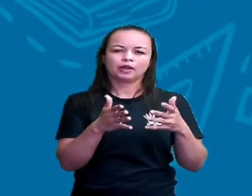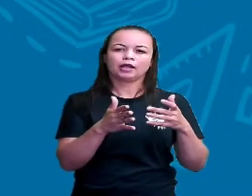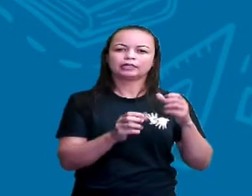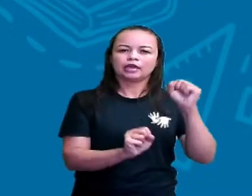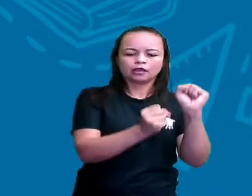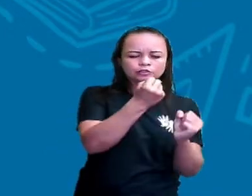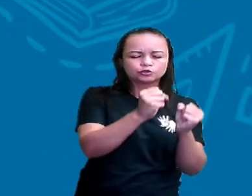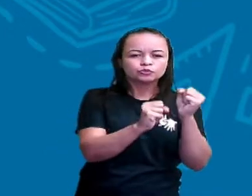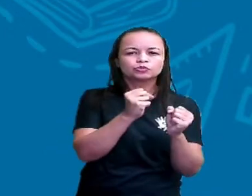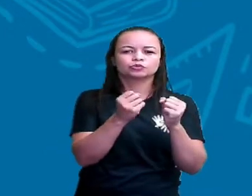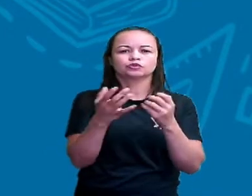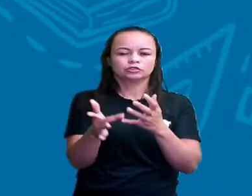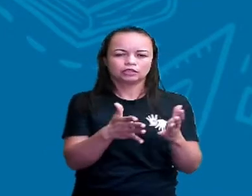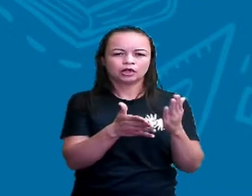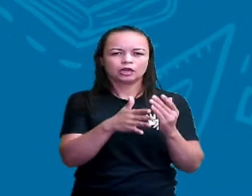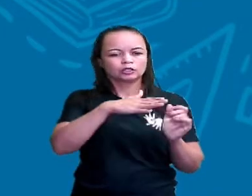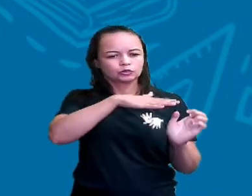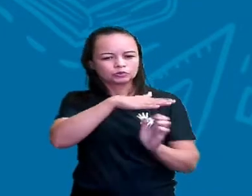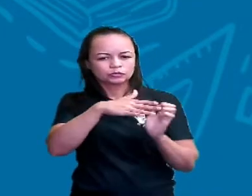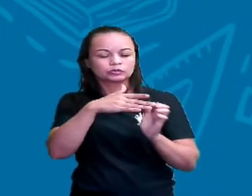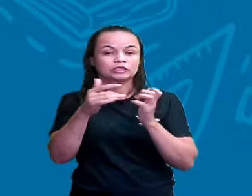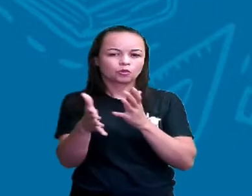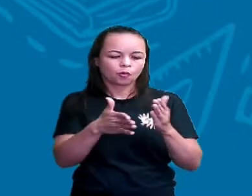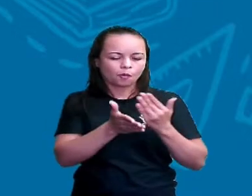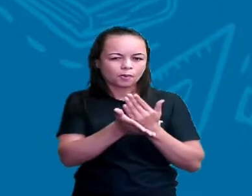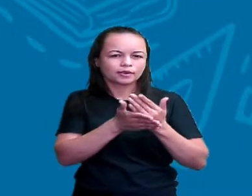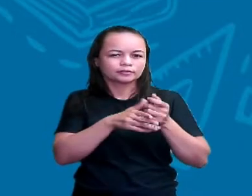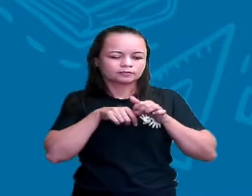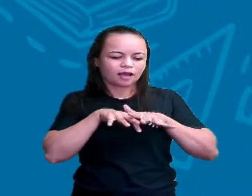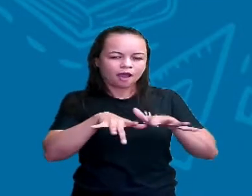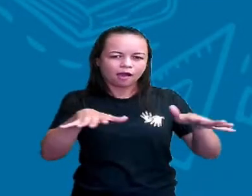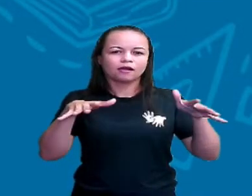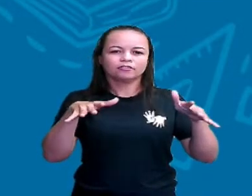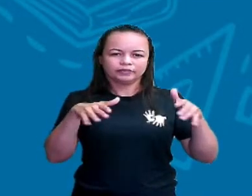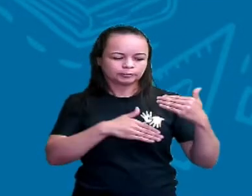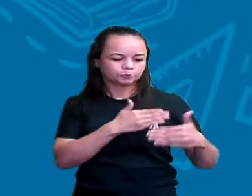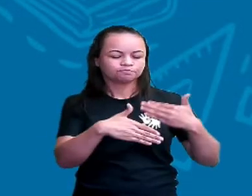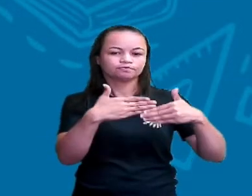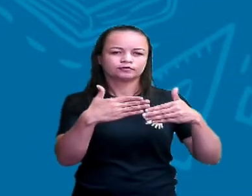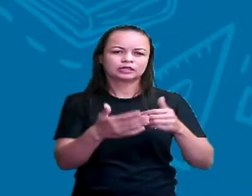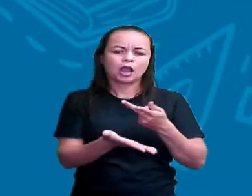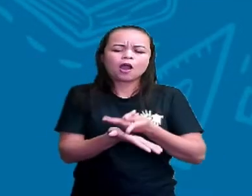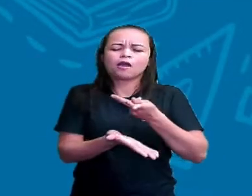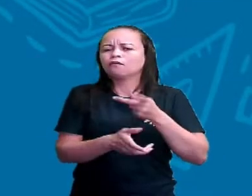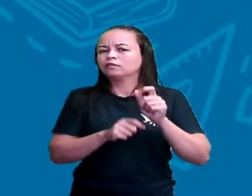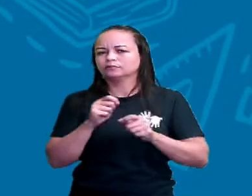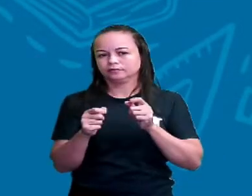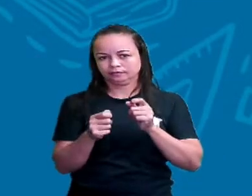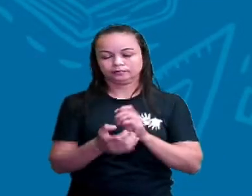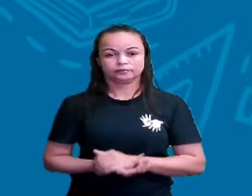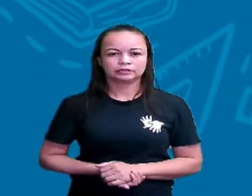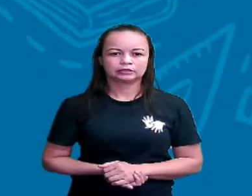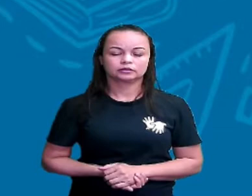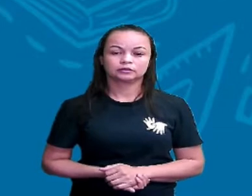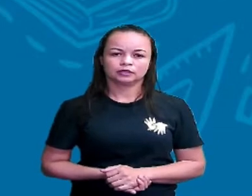indústria continue, esse processo de industrialização ele continue avançando, né? Então, o que é que acontece? A saída, né, esse é